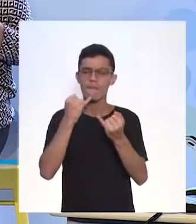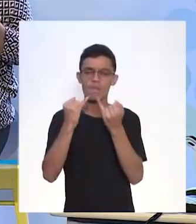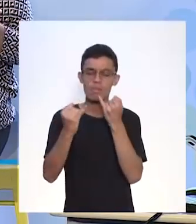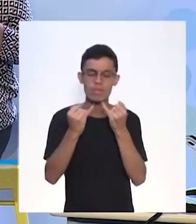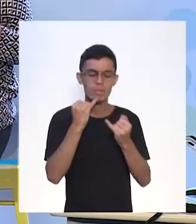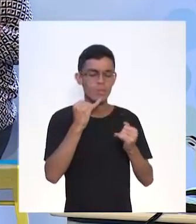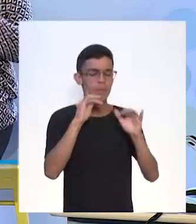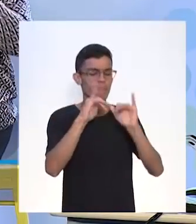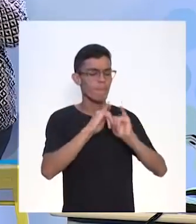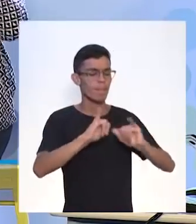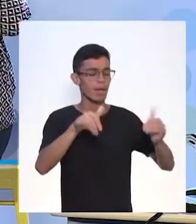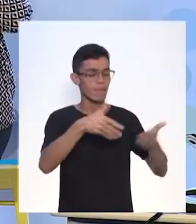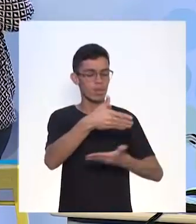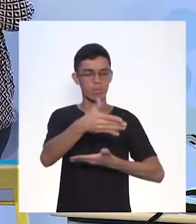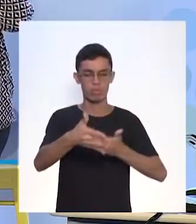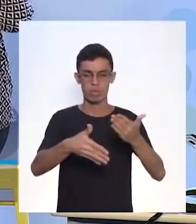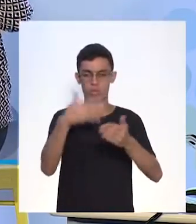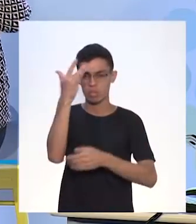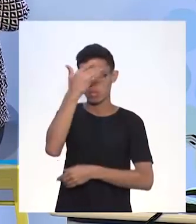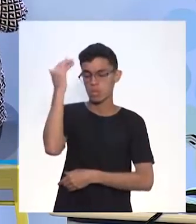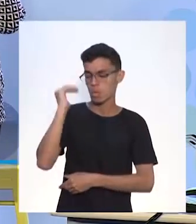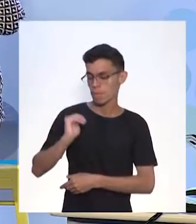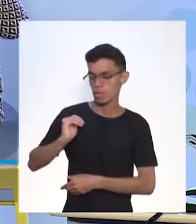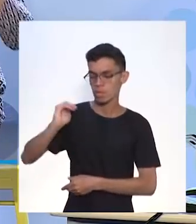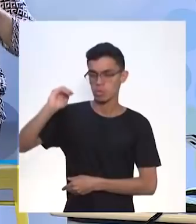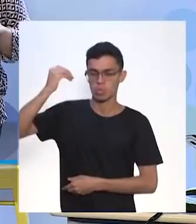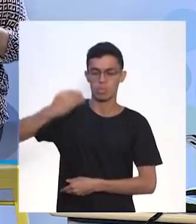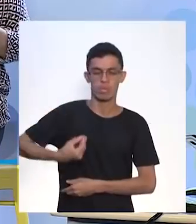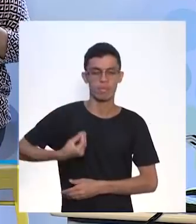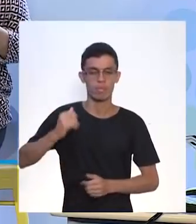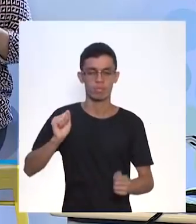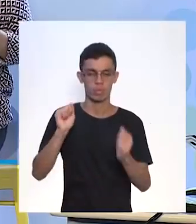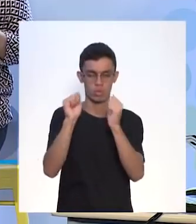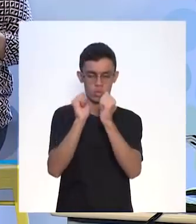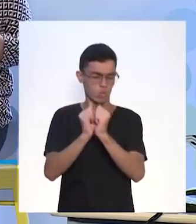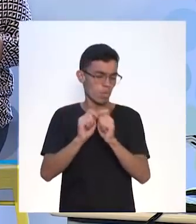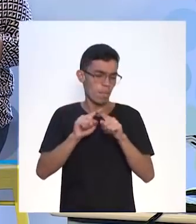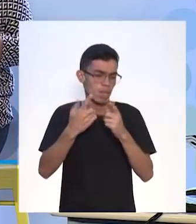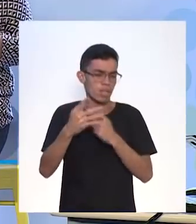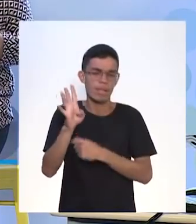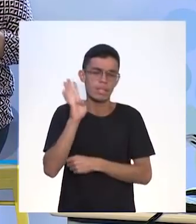os adultos, né? Mas isso também é legal, porque...